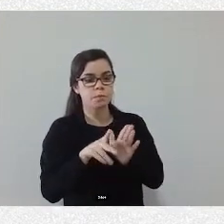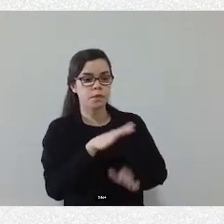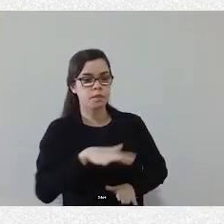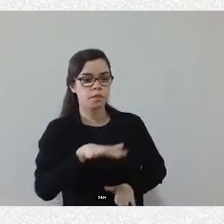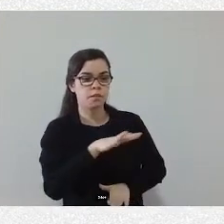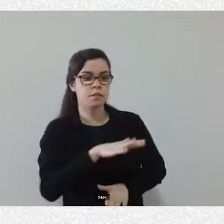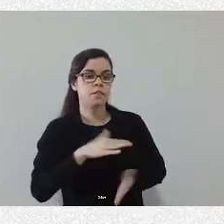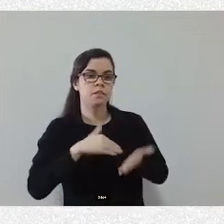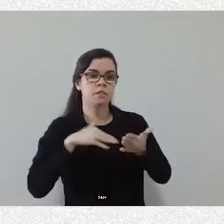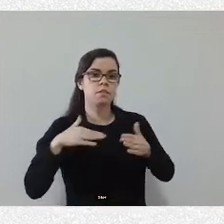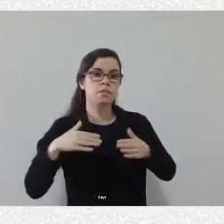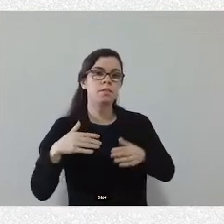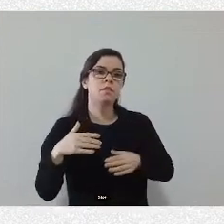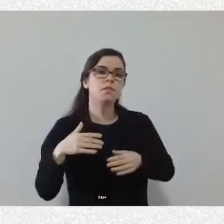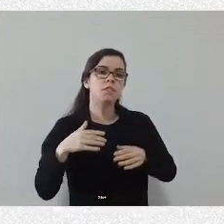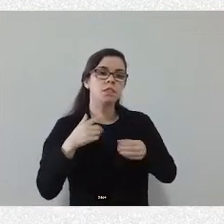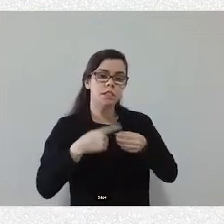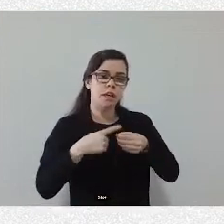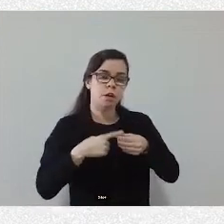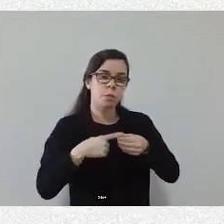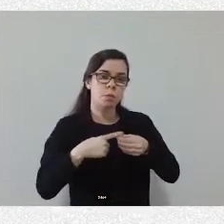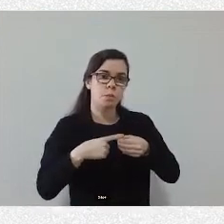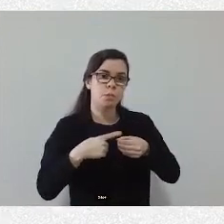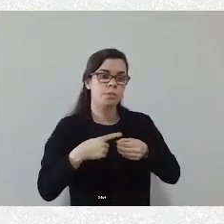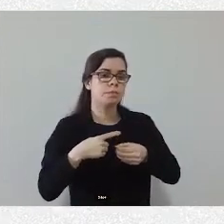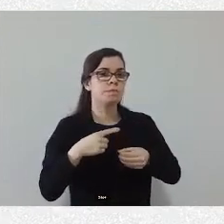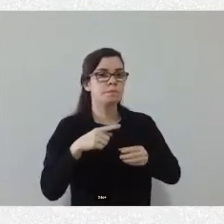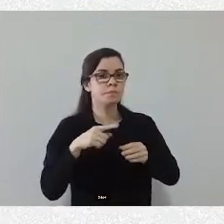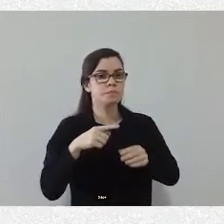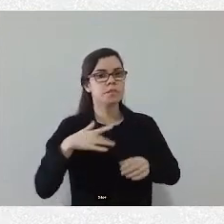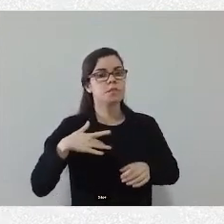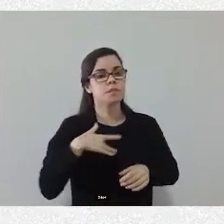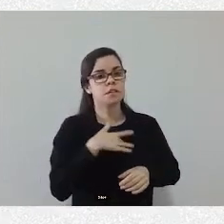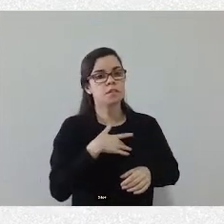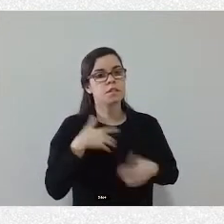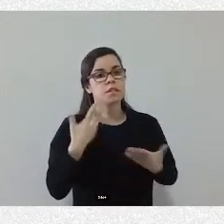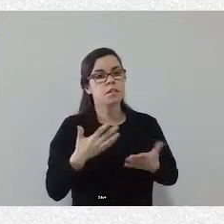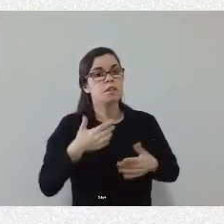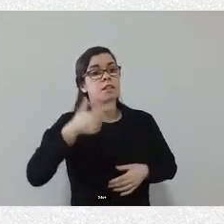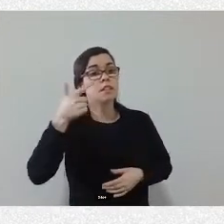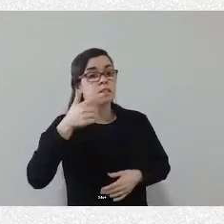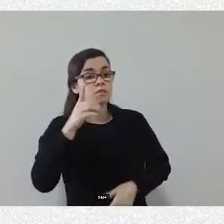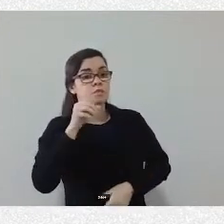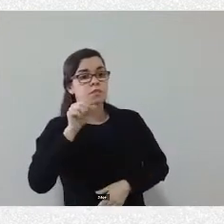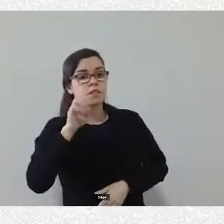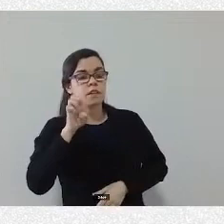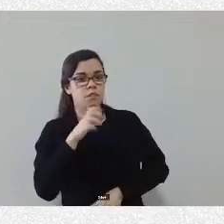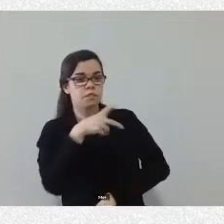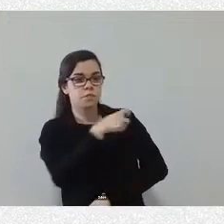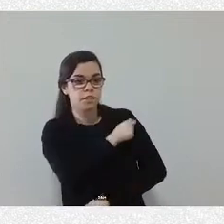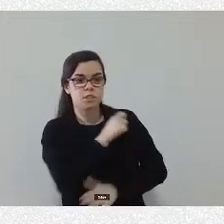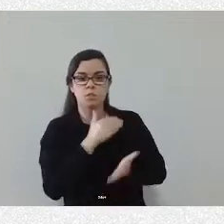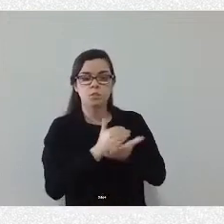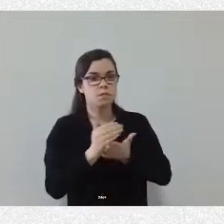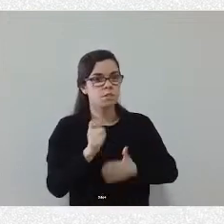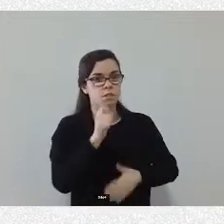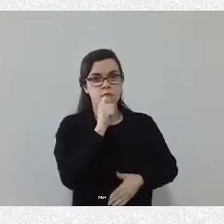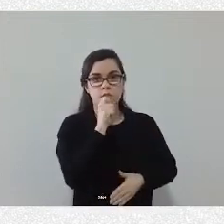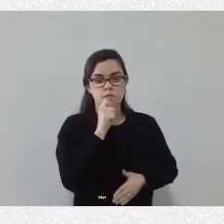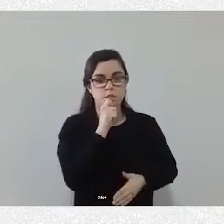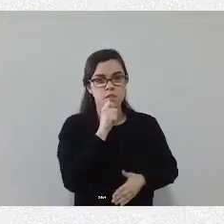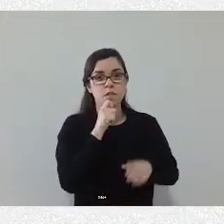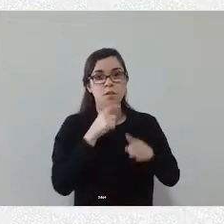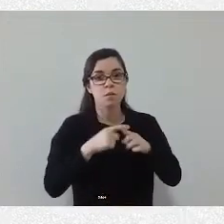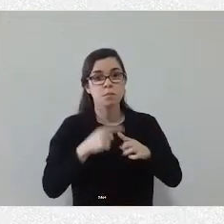segunda dose dos adolescentes ainda não iniciou, uma vez que nós iniciamos a campanha de vacinação dos adolescentes no dia 26 de